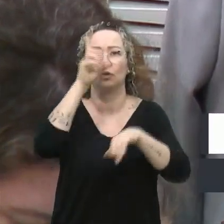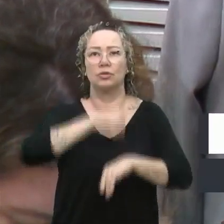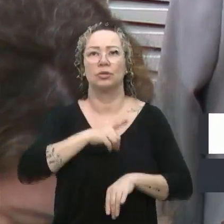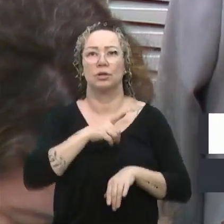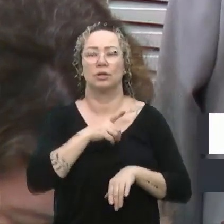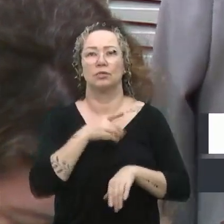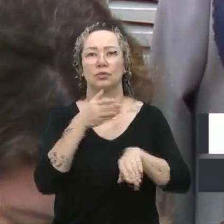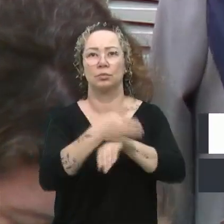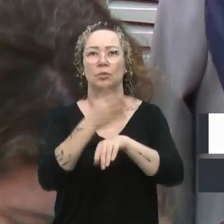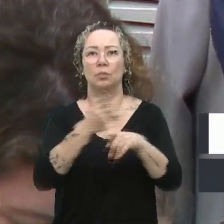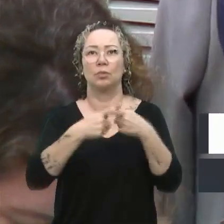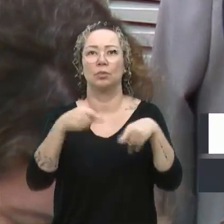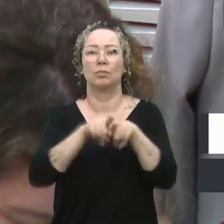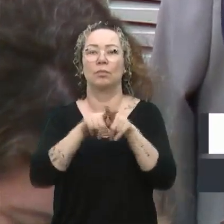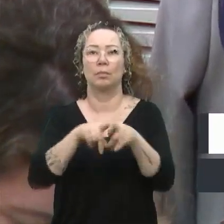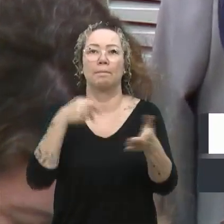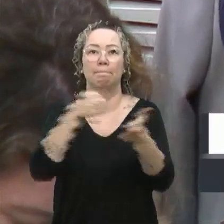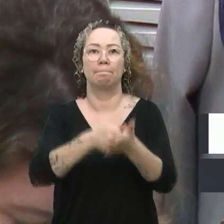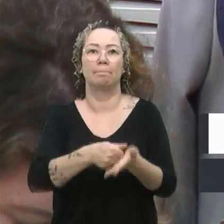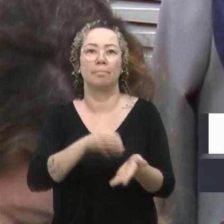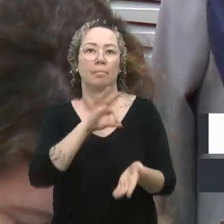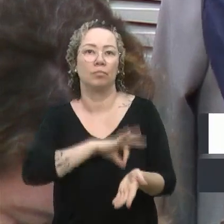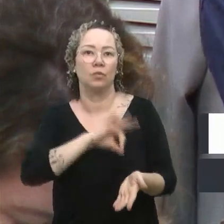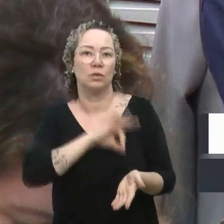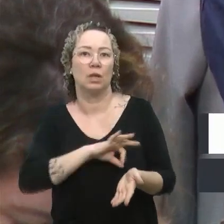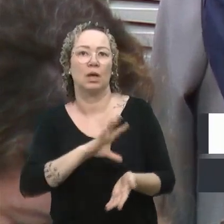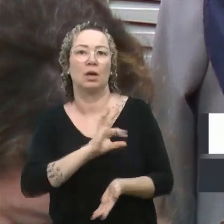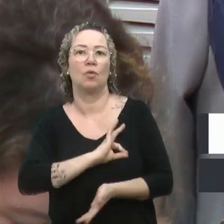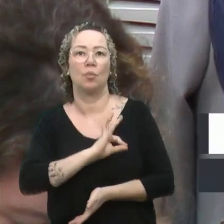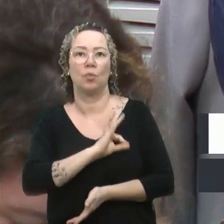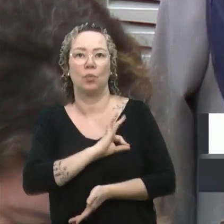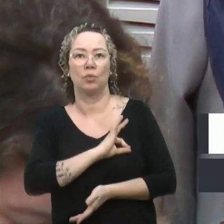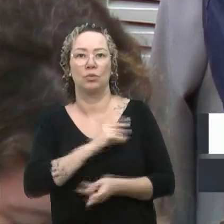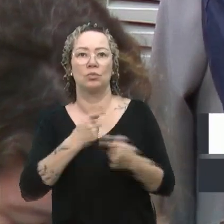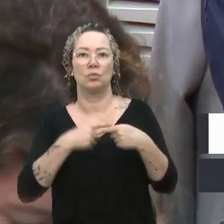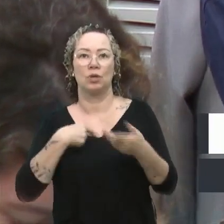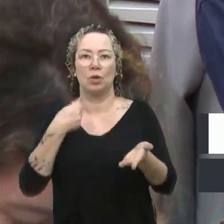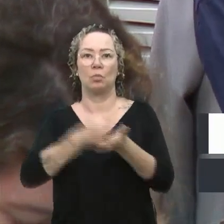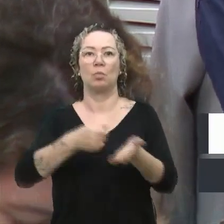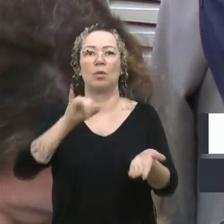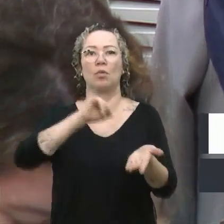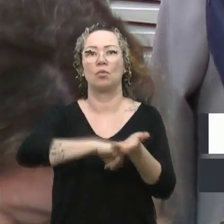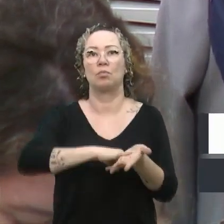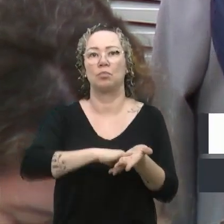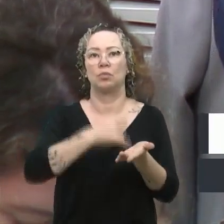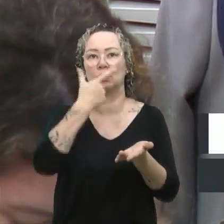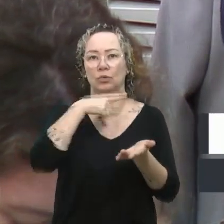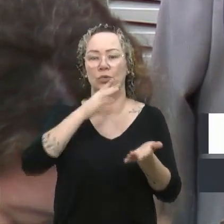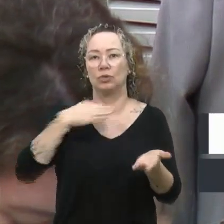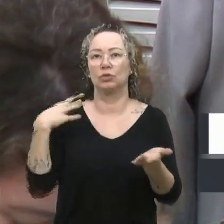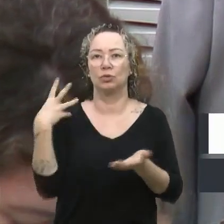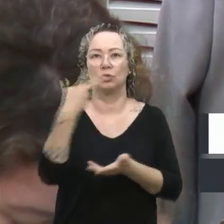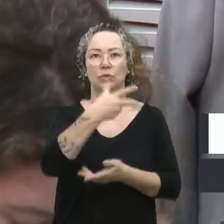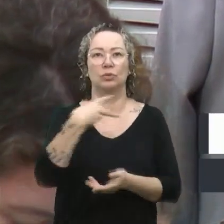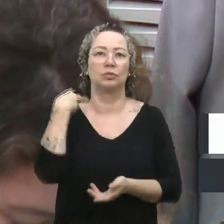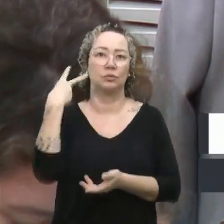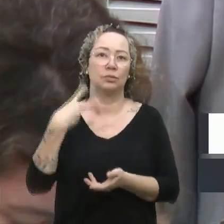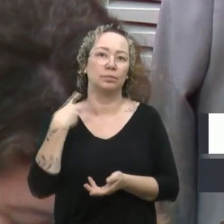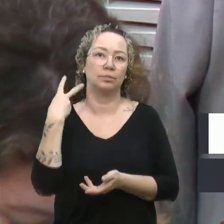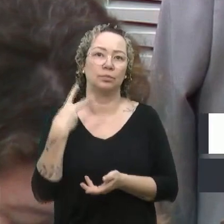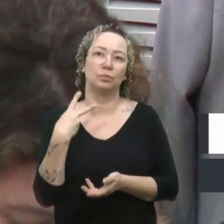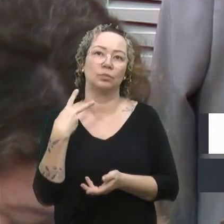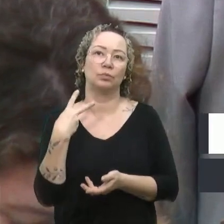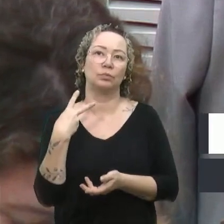salário desses policiais, porque eu contribuo com meus impostos. Então, acho que todos nós, vereadores, teriam